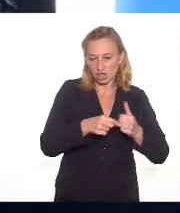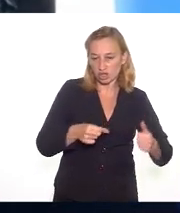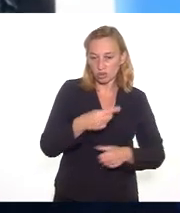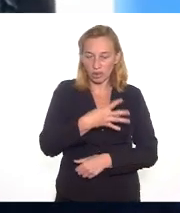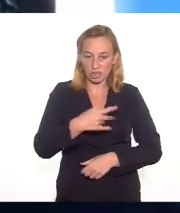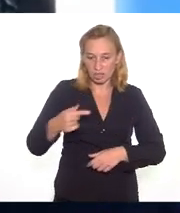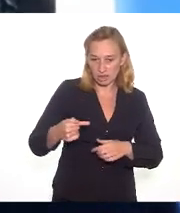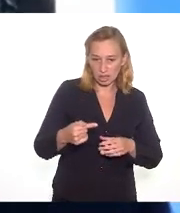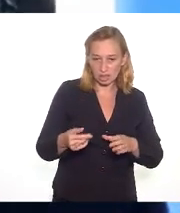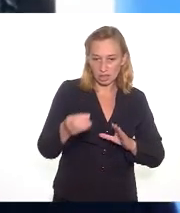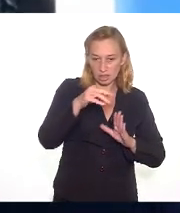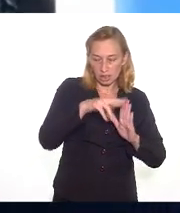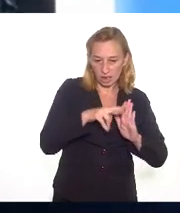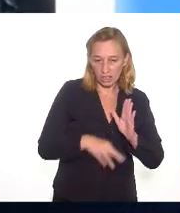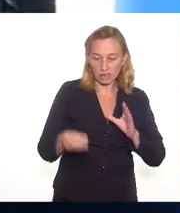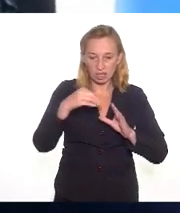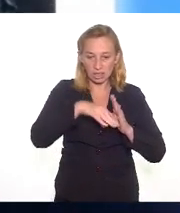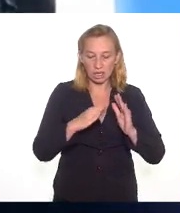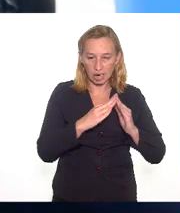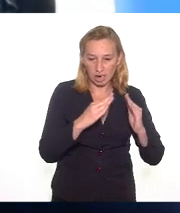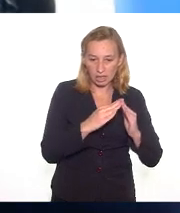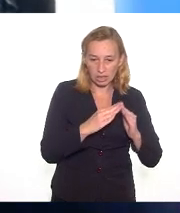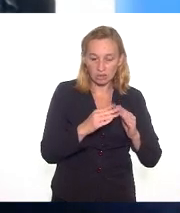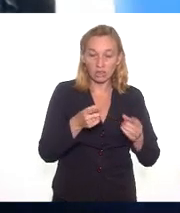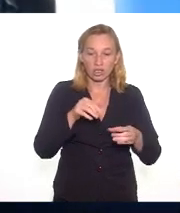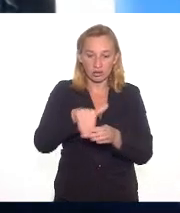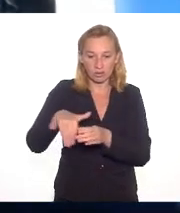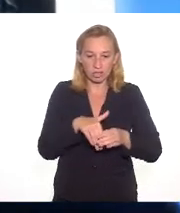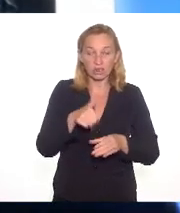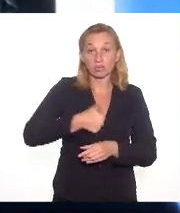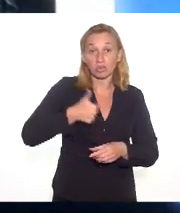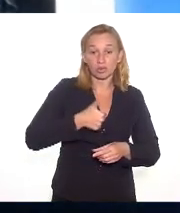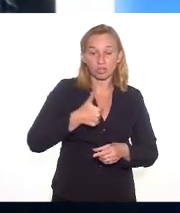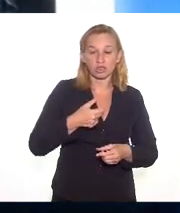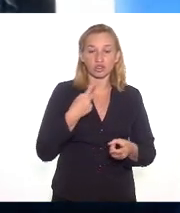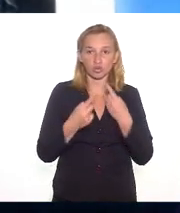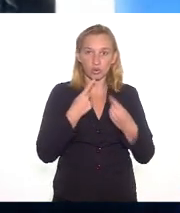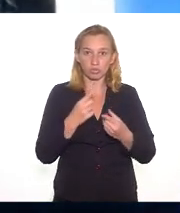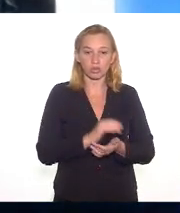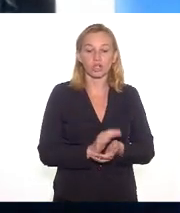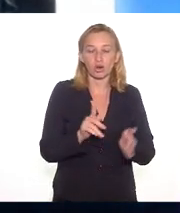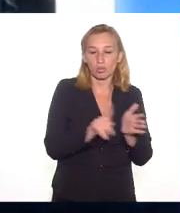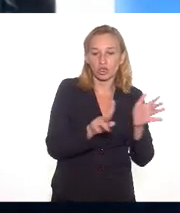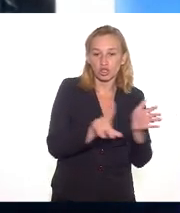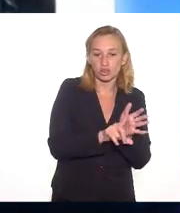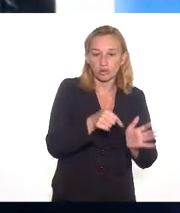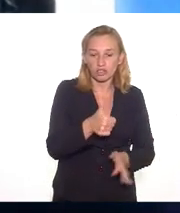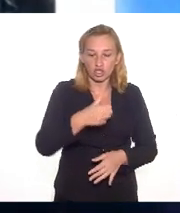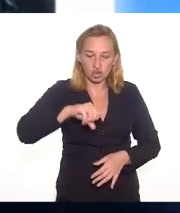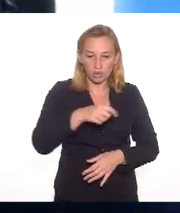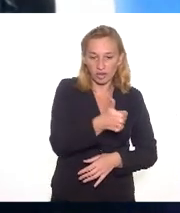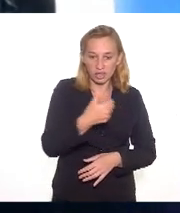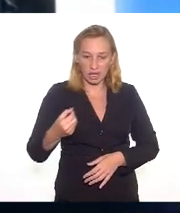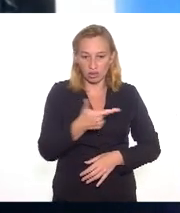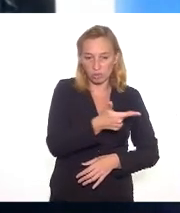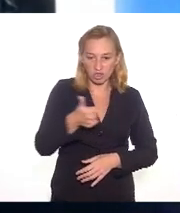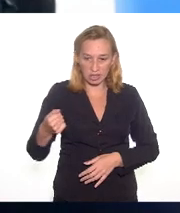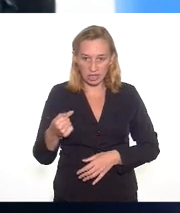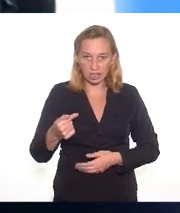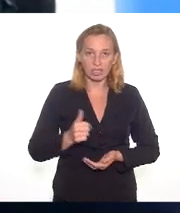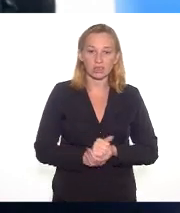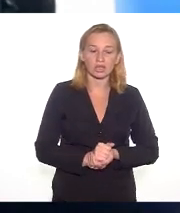Regimento Interno. Em tramitação ordinária, em votação, em primeira discussão. Projeto de Lei 2910 de